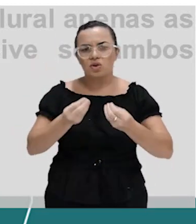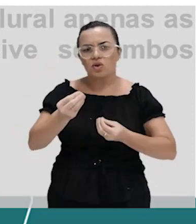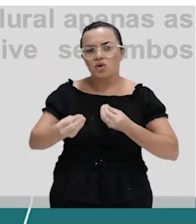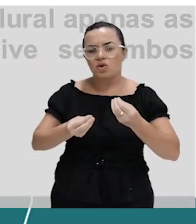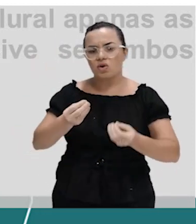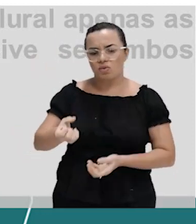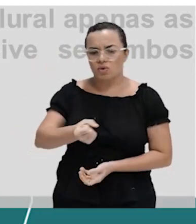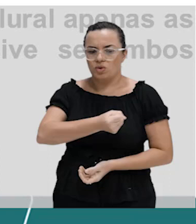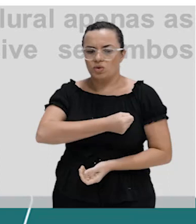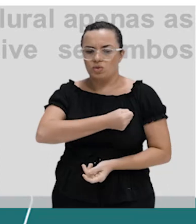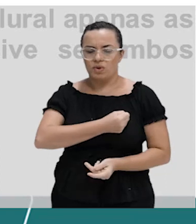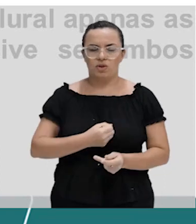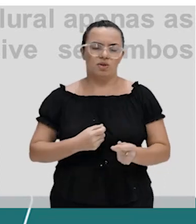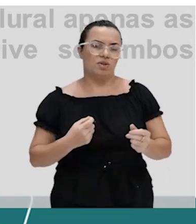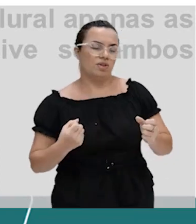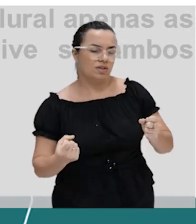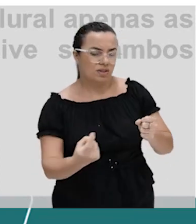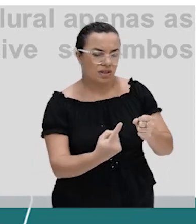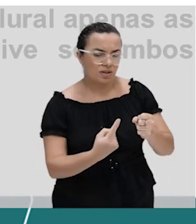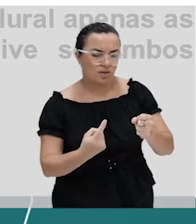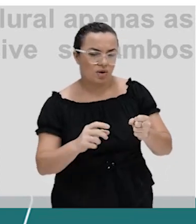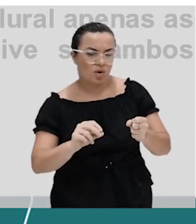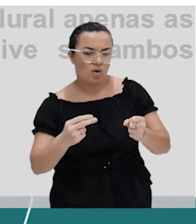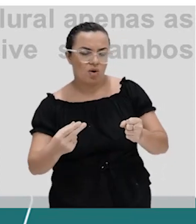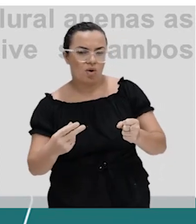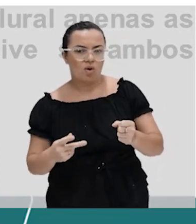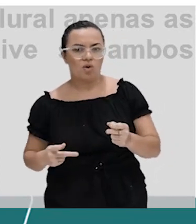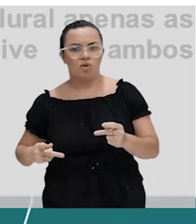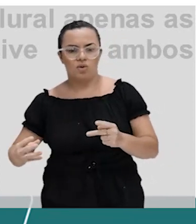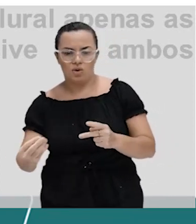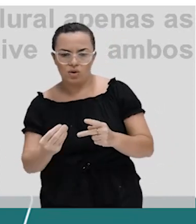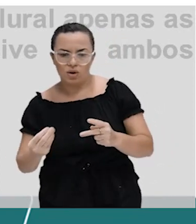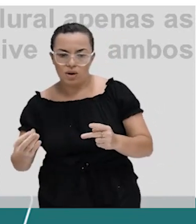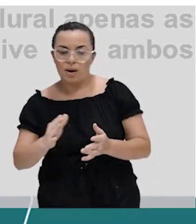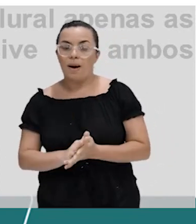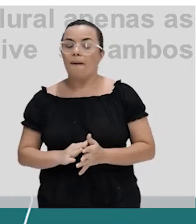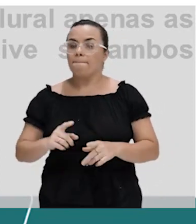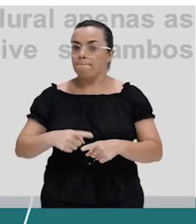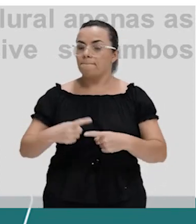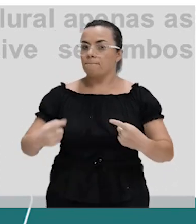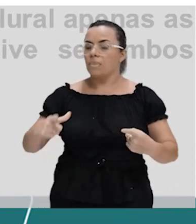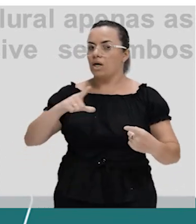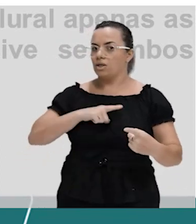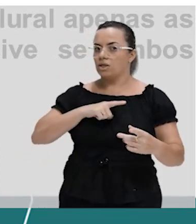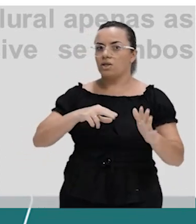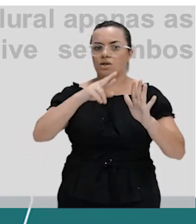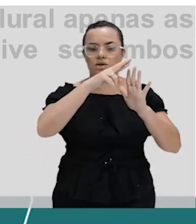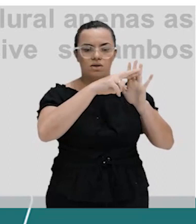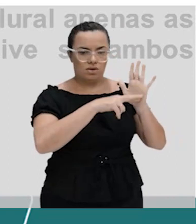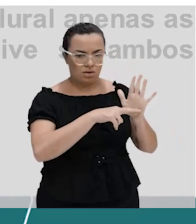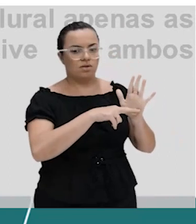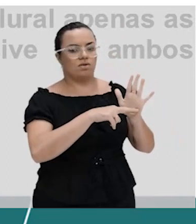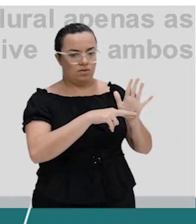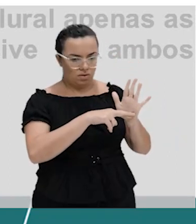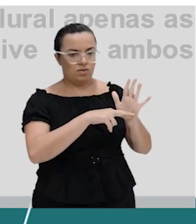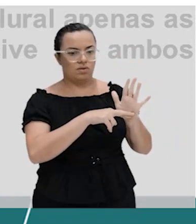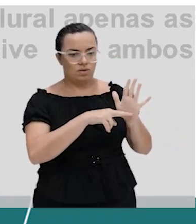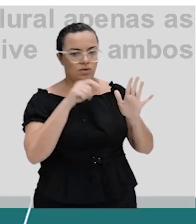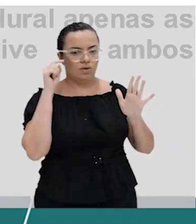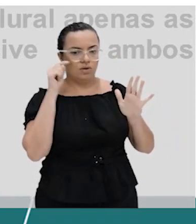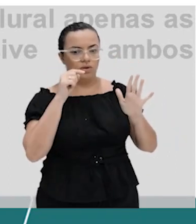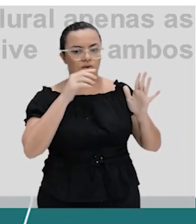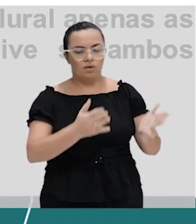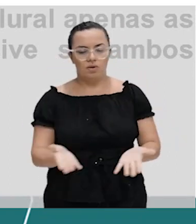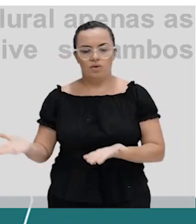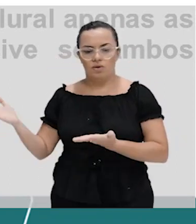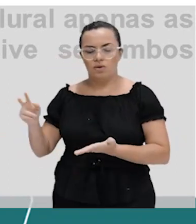Para começar, temos uma regra que ajuda bastante. Qual é a regra geral? Nos substantivos compostos, vão